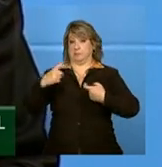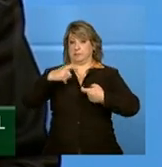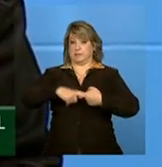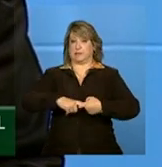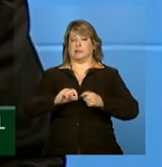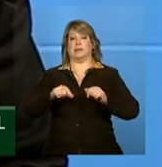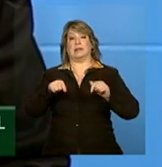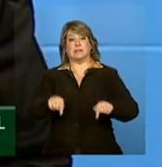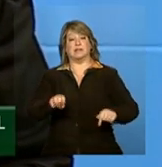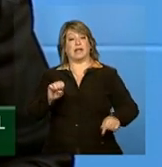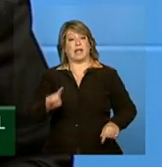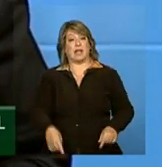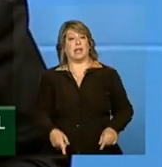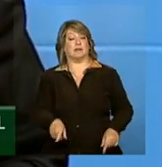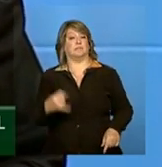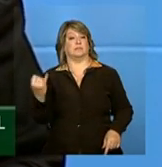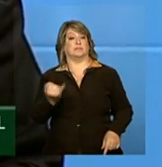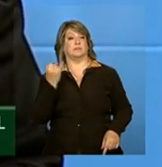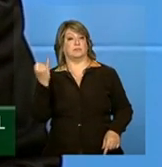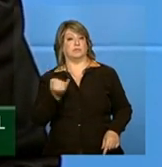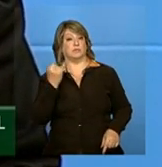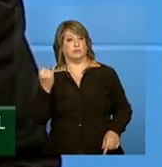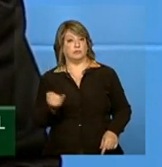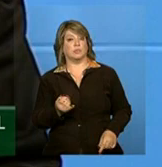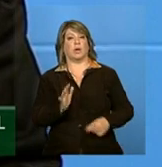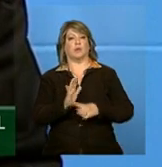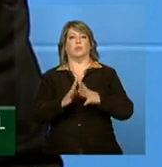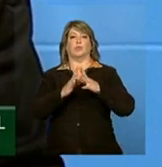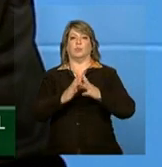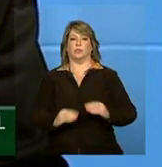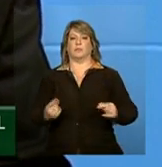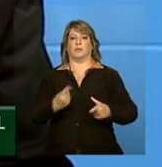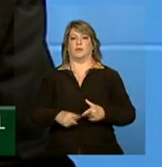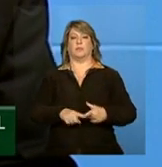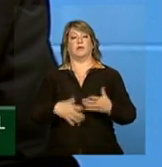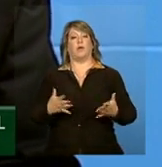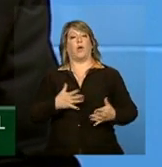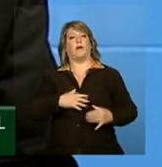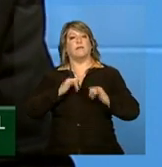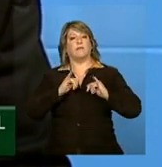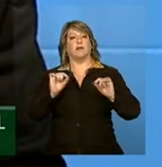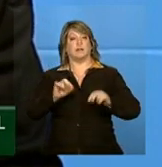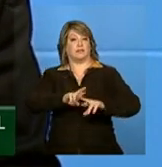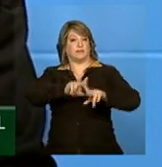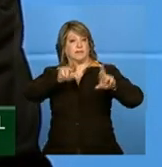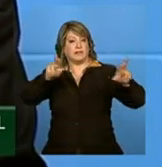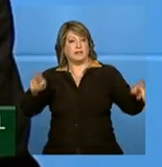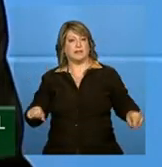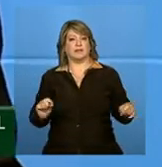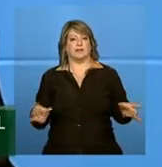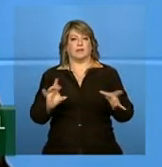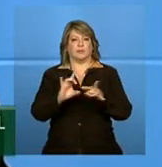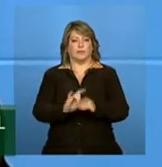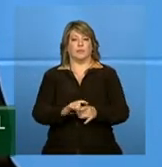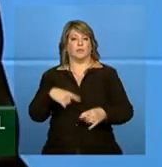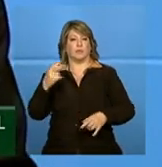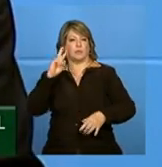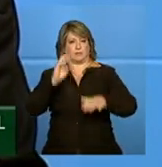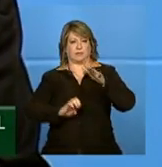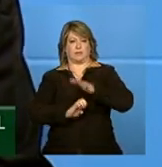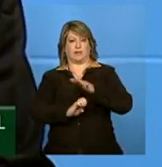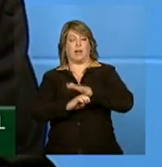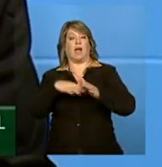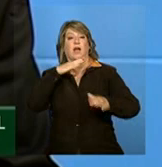é uma via de solução importante. Então, por isso, gostaria de destacar os diferentes mecanismos de parceria que os empregadores